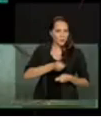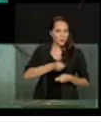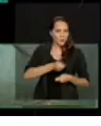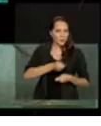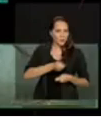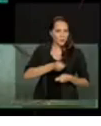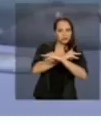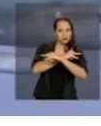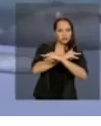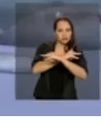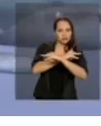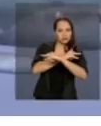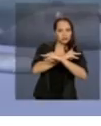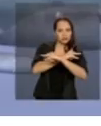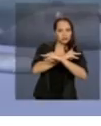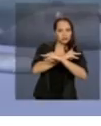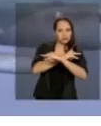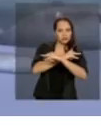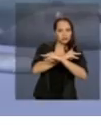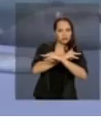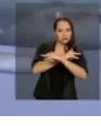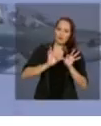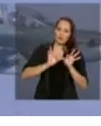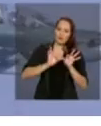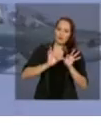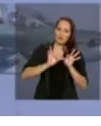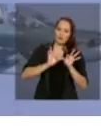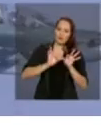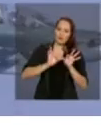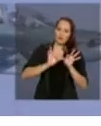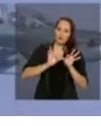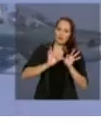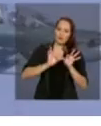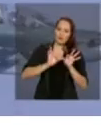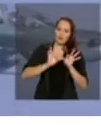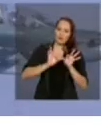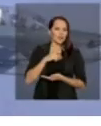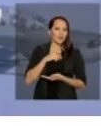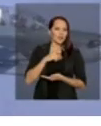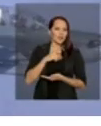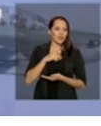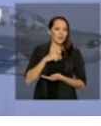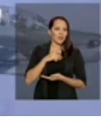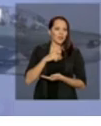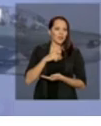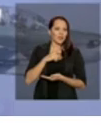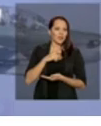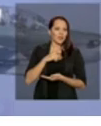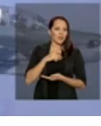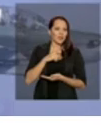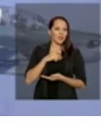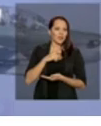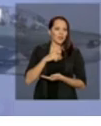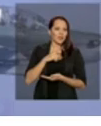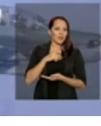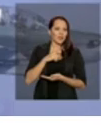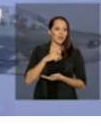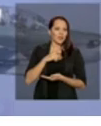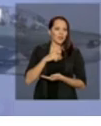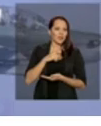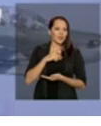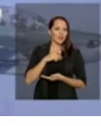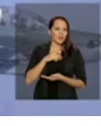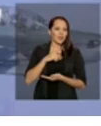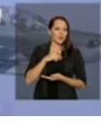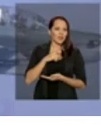nessa região, a uma determinada altitude. Nós temos uma deficiência de detectar alvos a baixa altura. Então, hoje, em